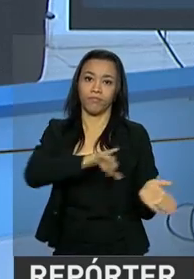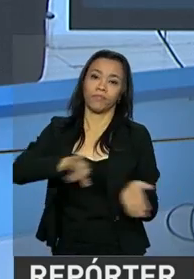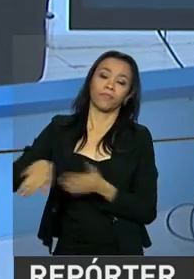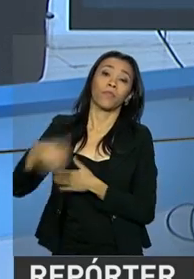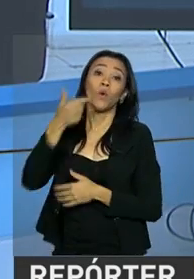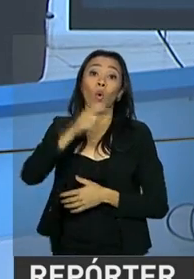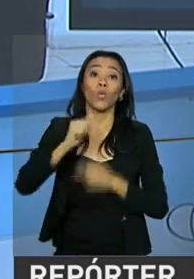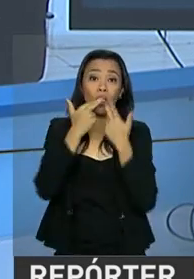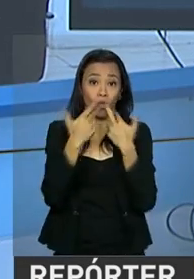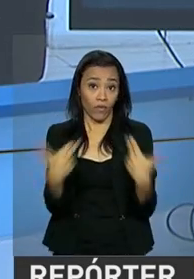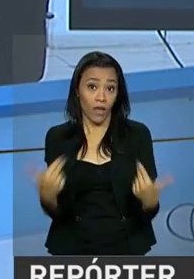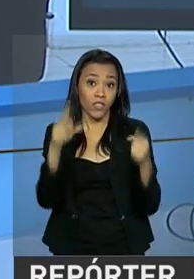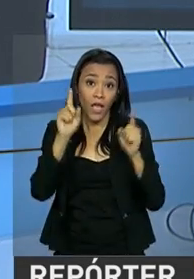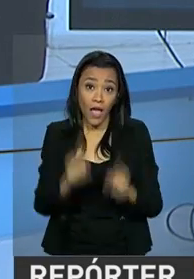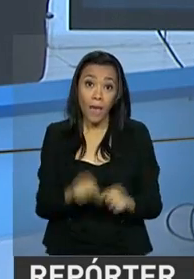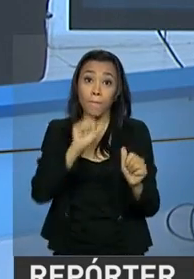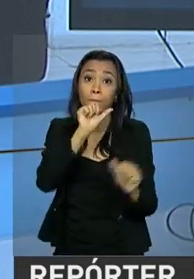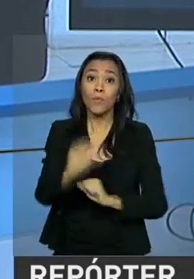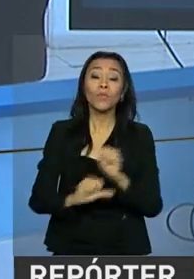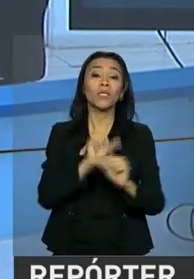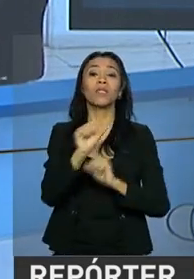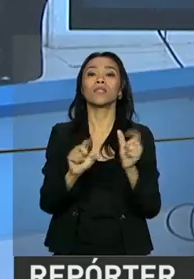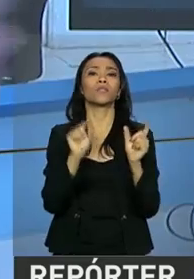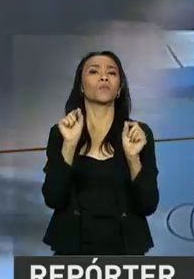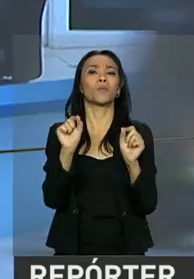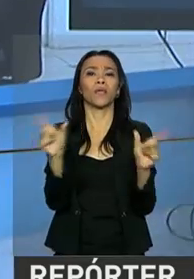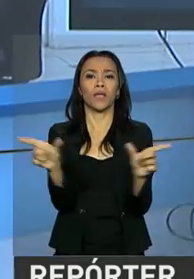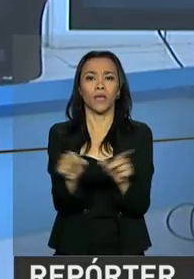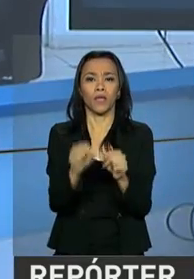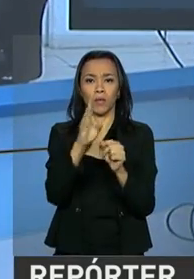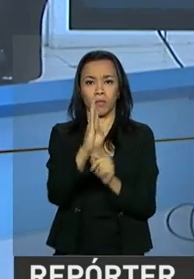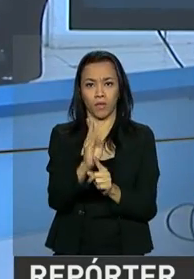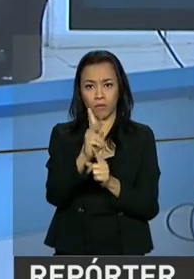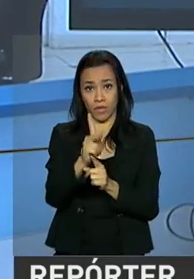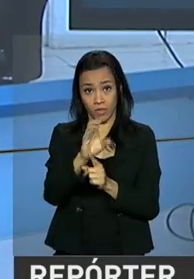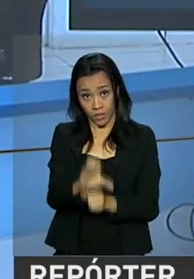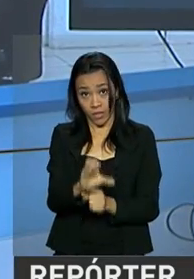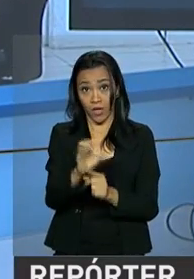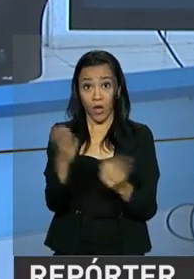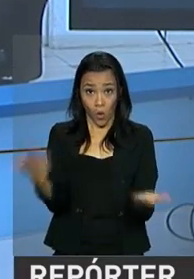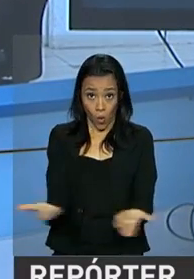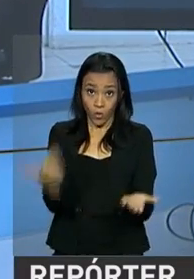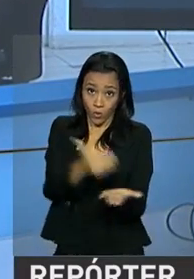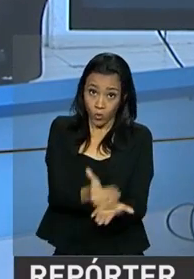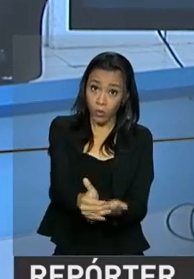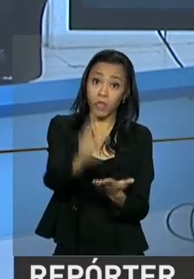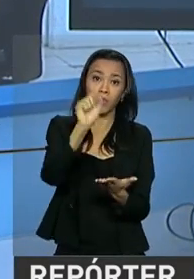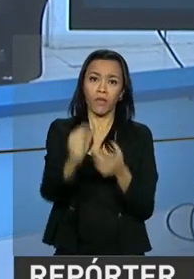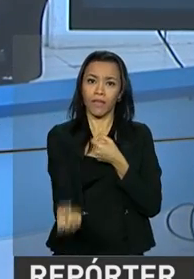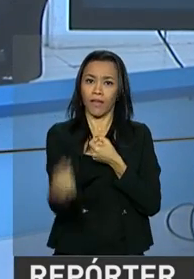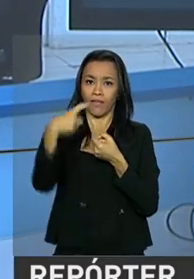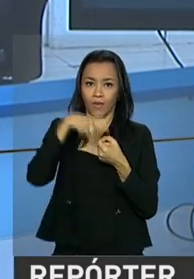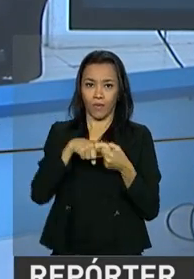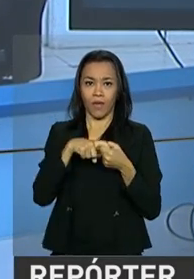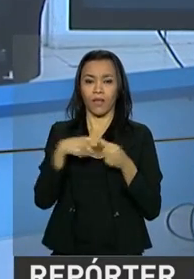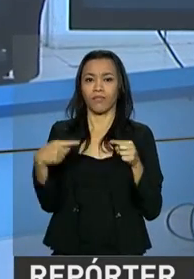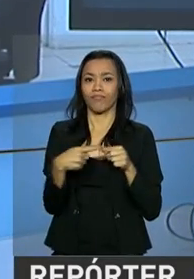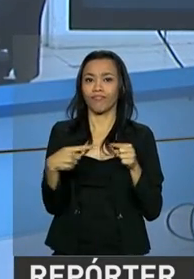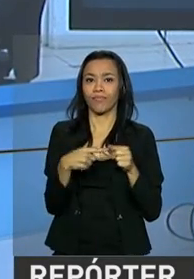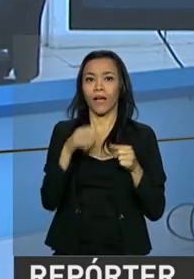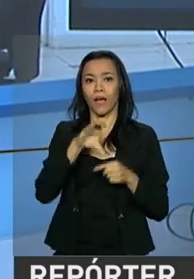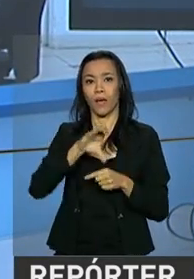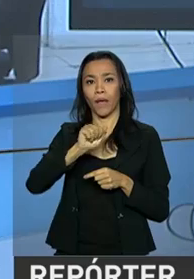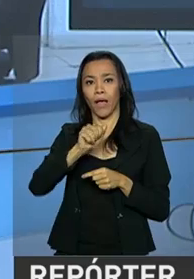novidade é a mudança do benefício de prestação continuada o BPC a partir de agora ele vai estar vinculado ao cadastro único de